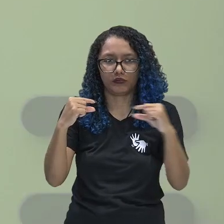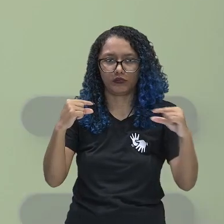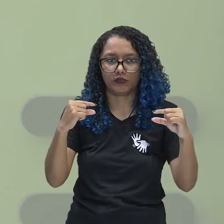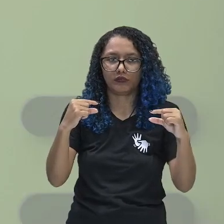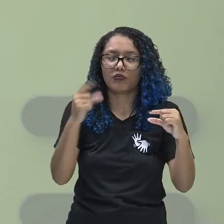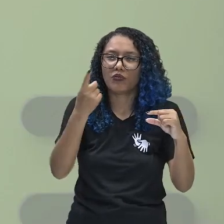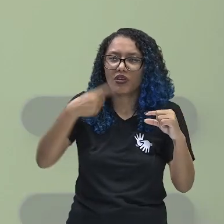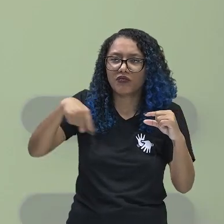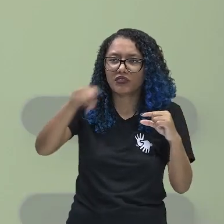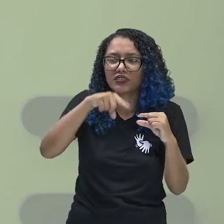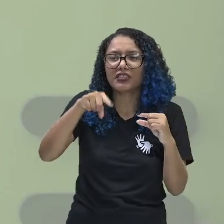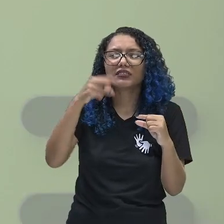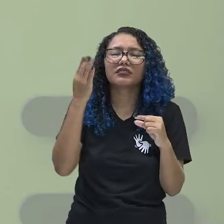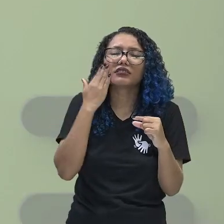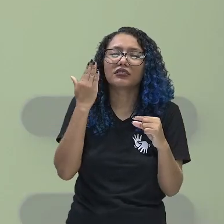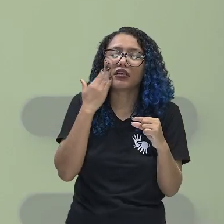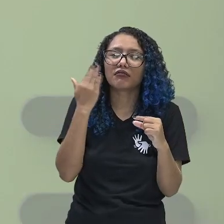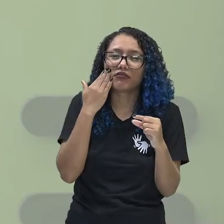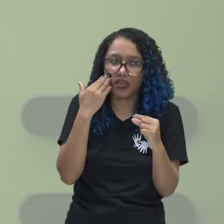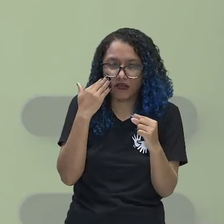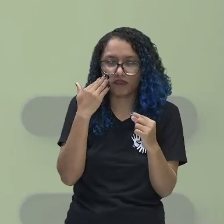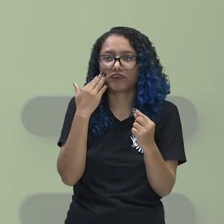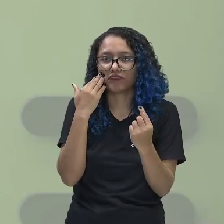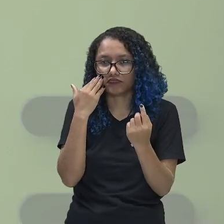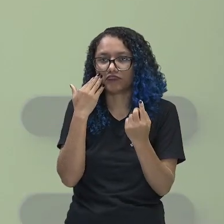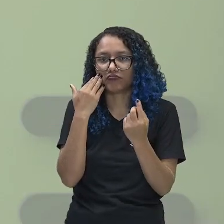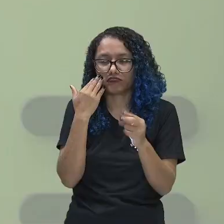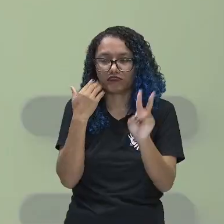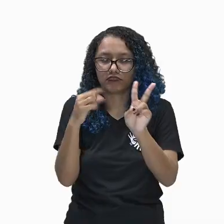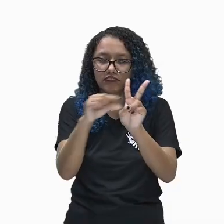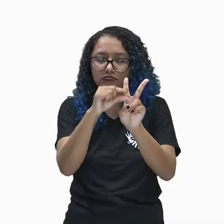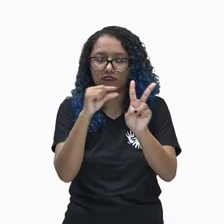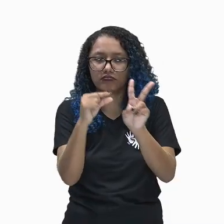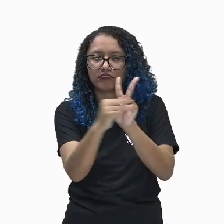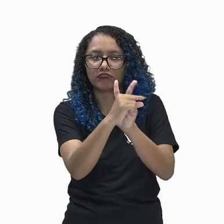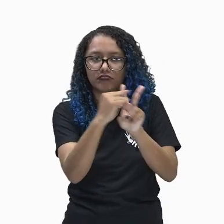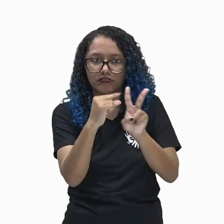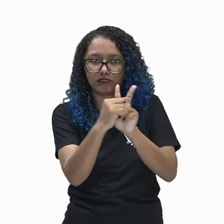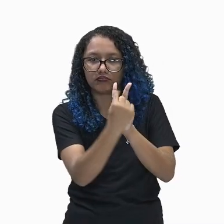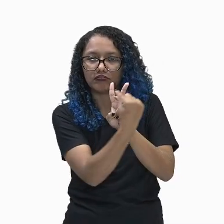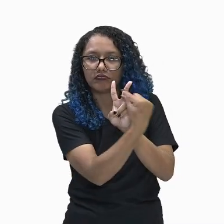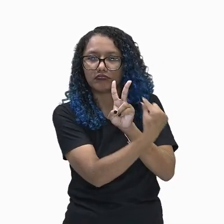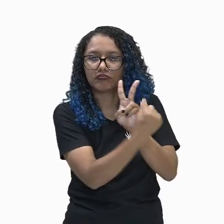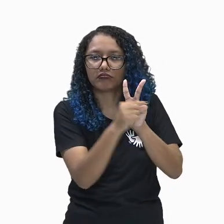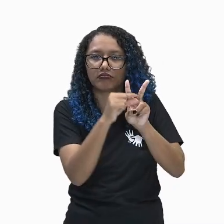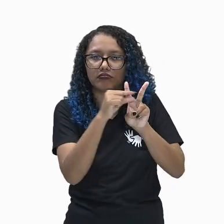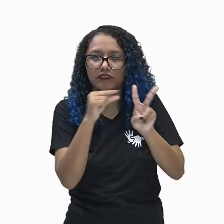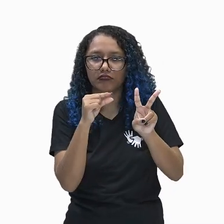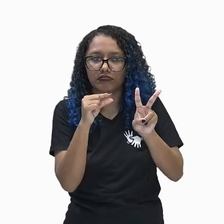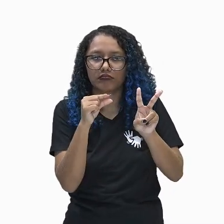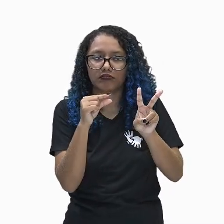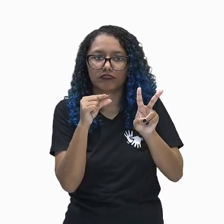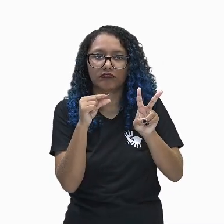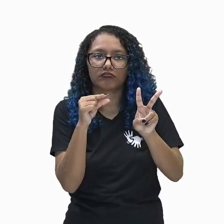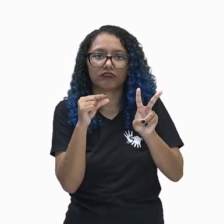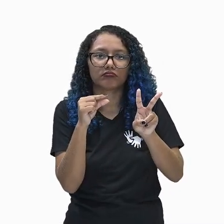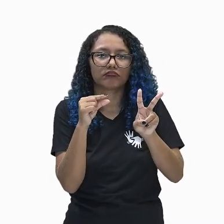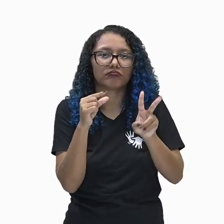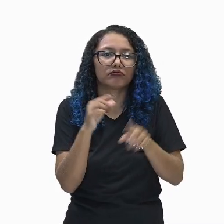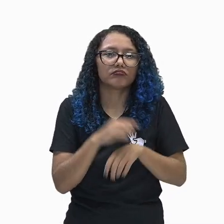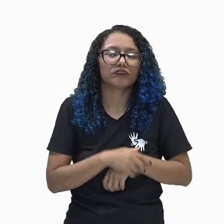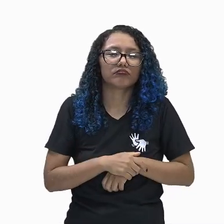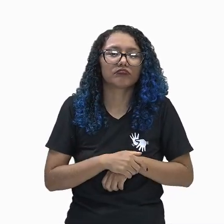para a gente passar para a nossa próxima etapa de estudo. Então, genótipo para a cor